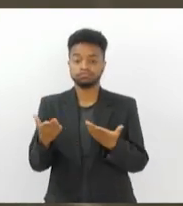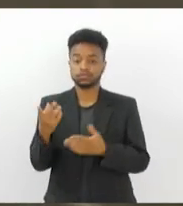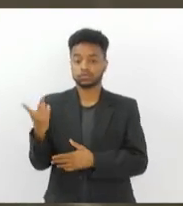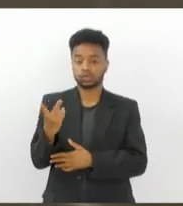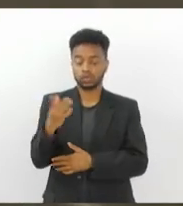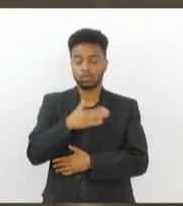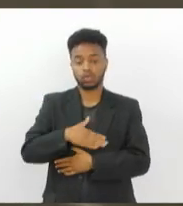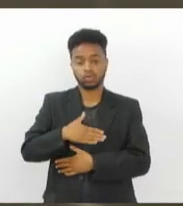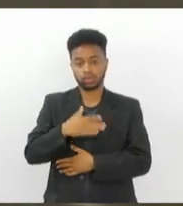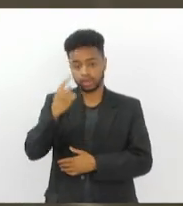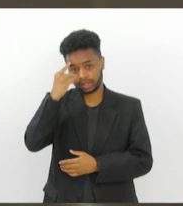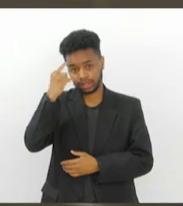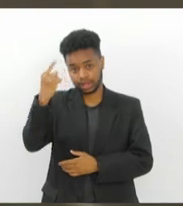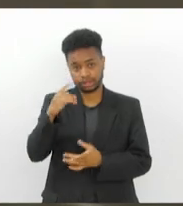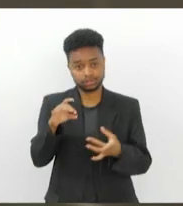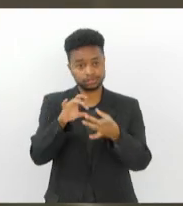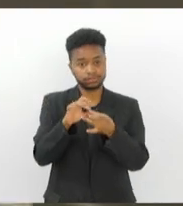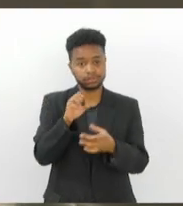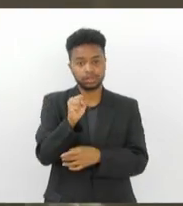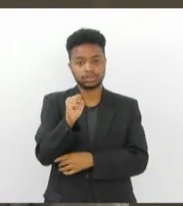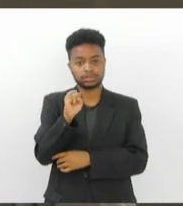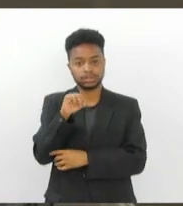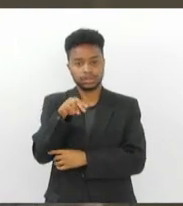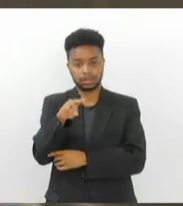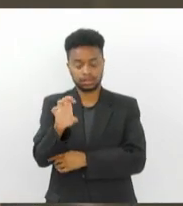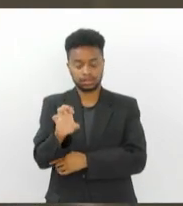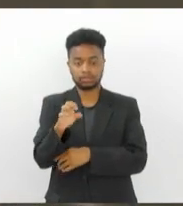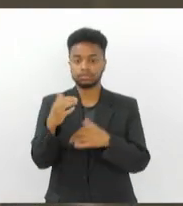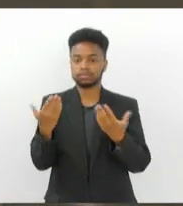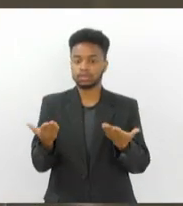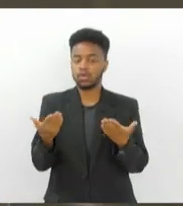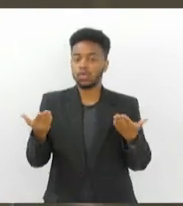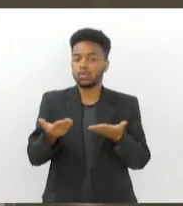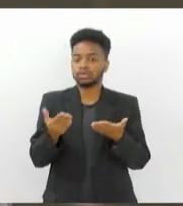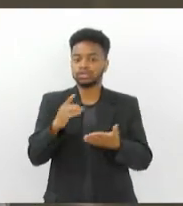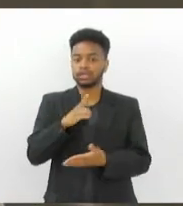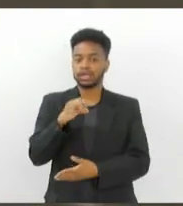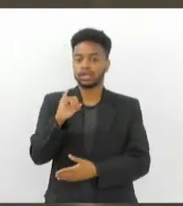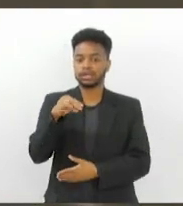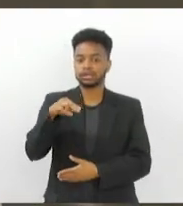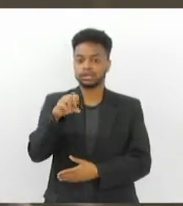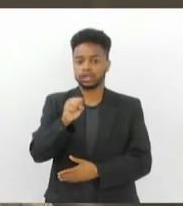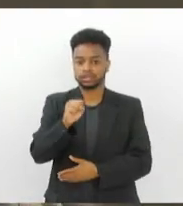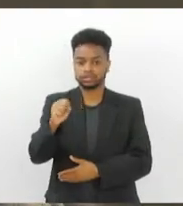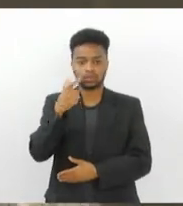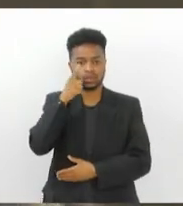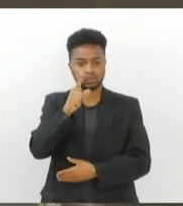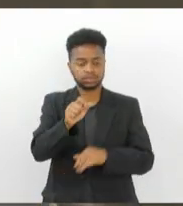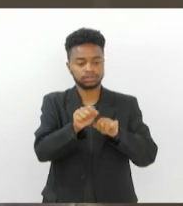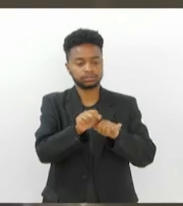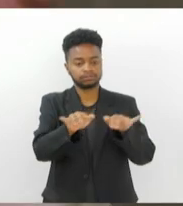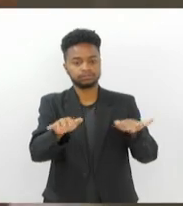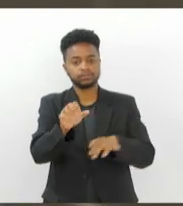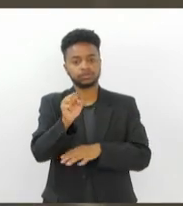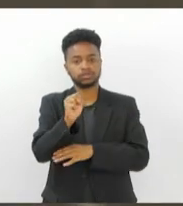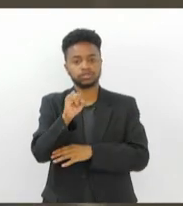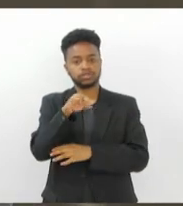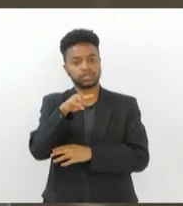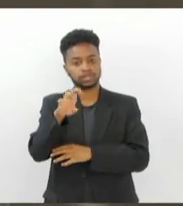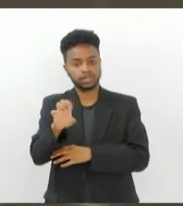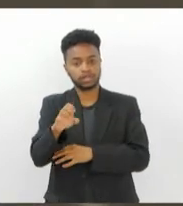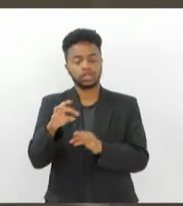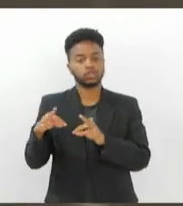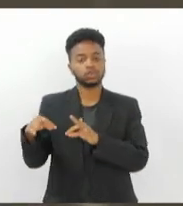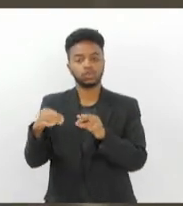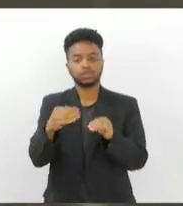muito da ideia em parceria com o cine ou seja hoje eu tenho o INSS que eu posso expandir o cine para todos os municípios